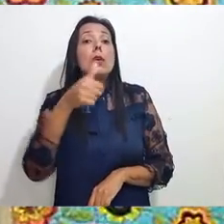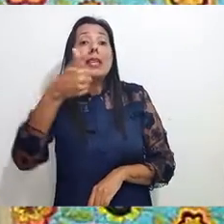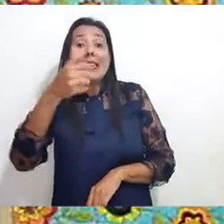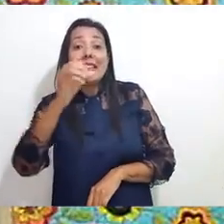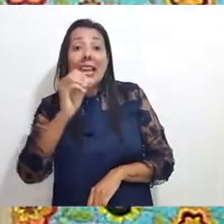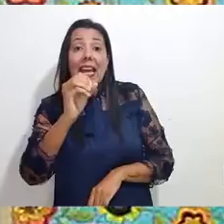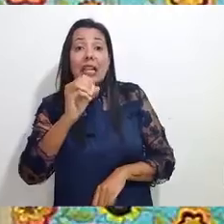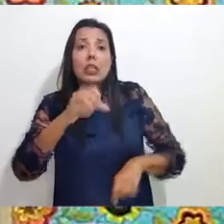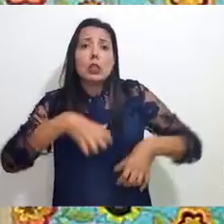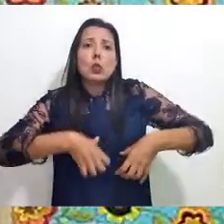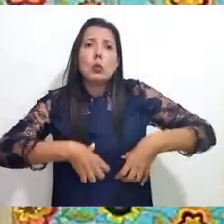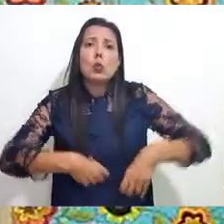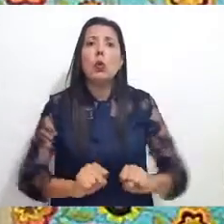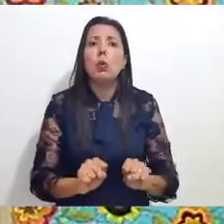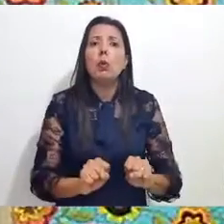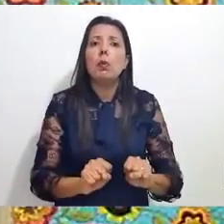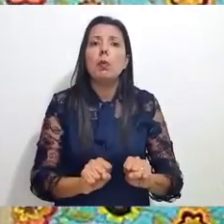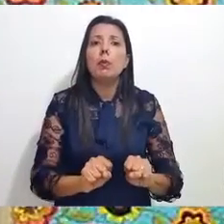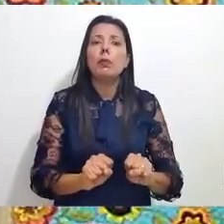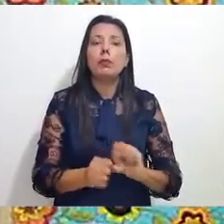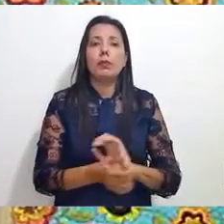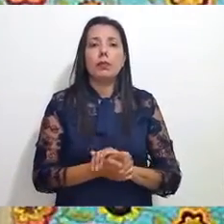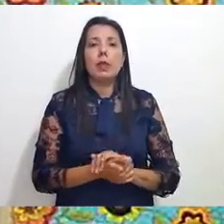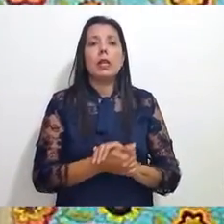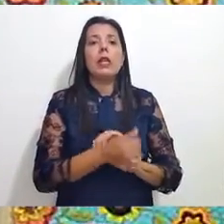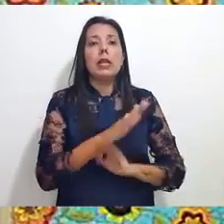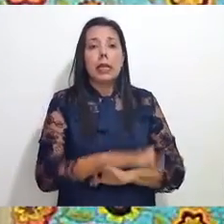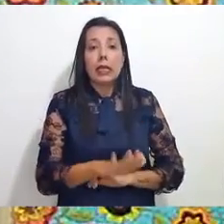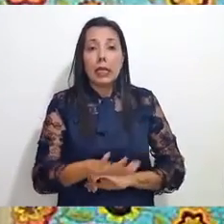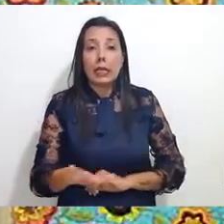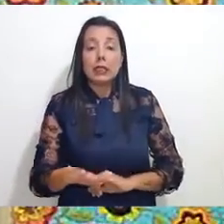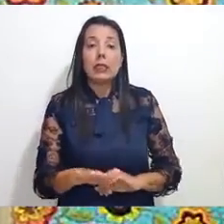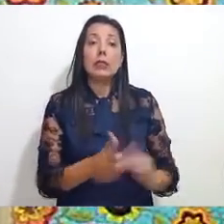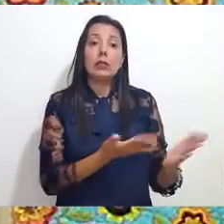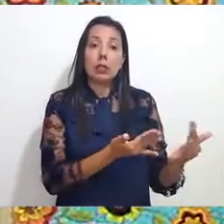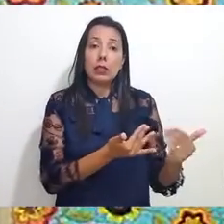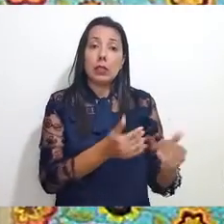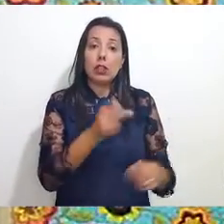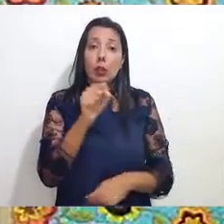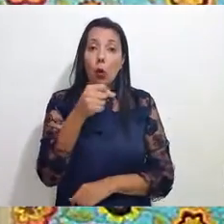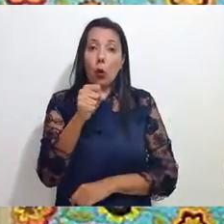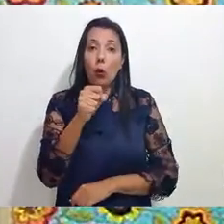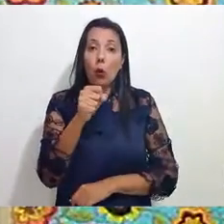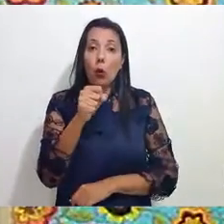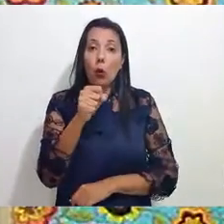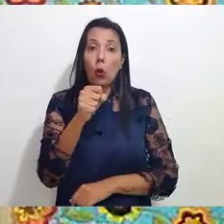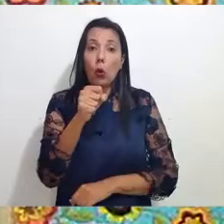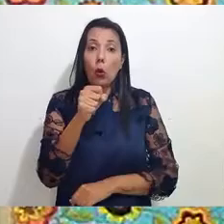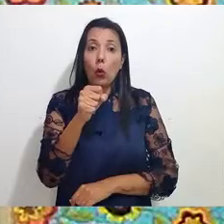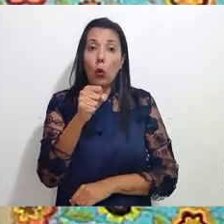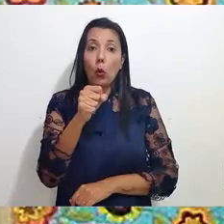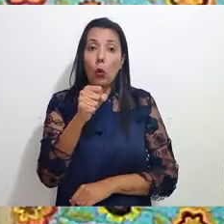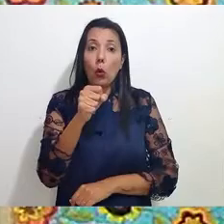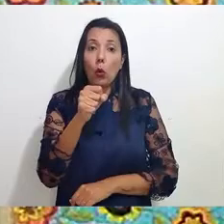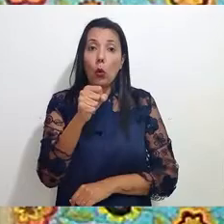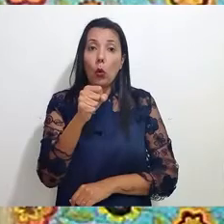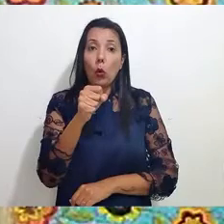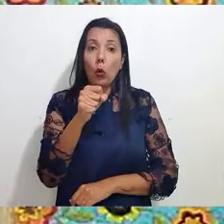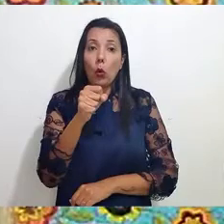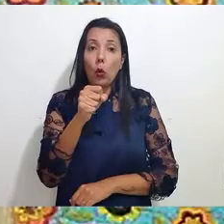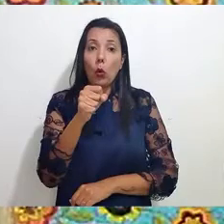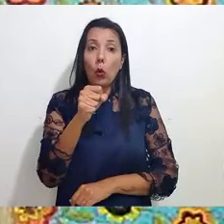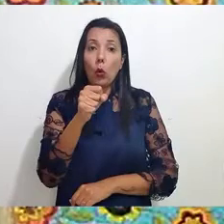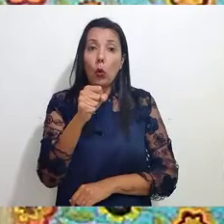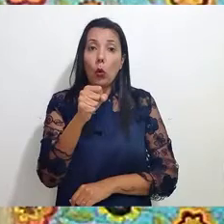ideia, né, de crianças e adolescentes, 8 são de meninas e 2 de meninos. Então, assim,